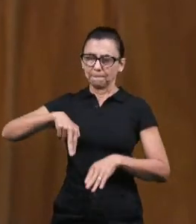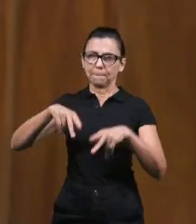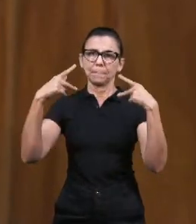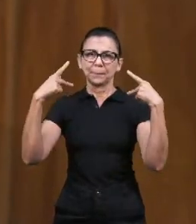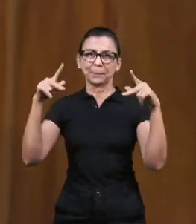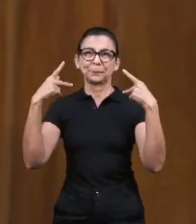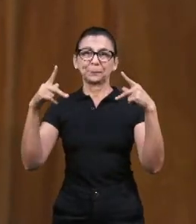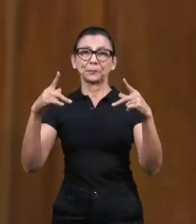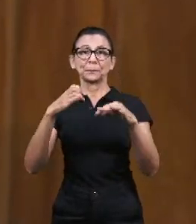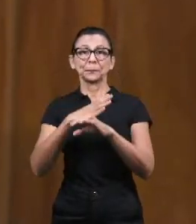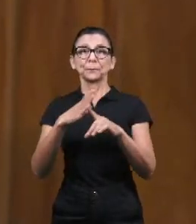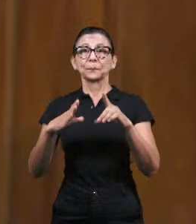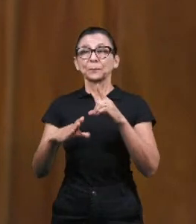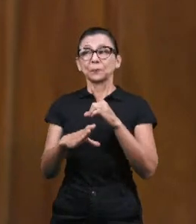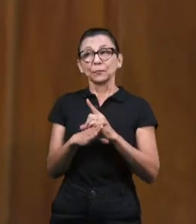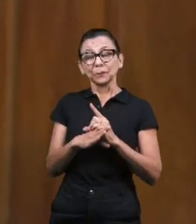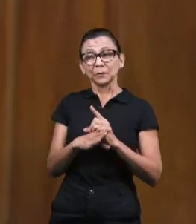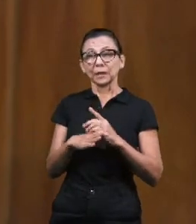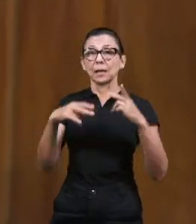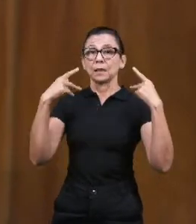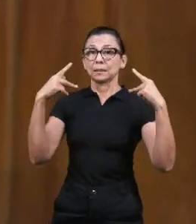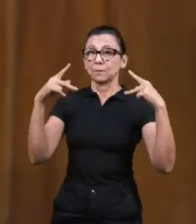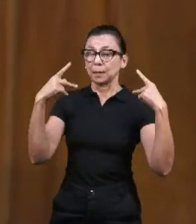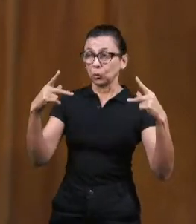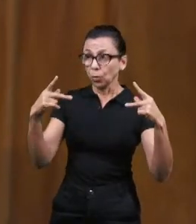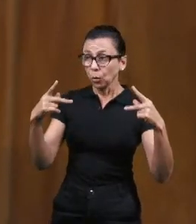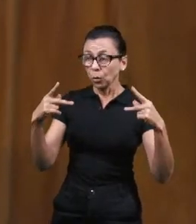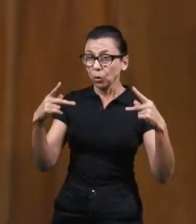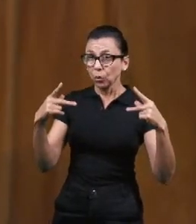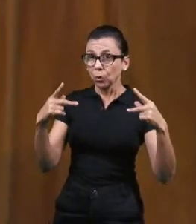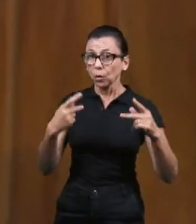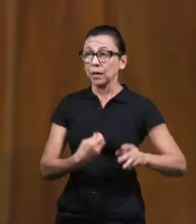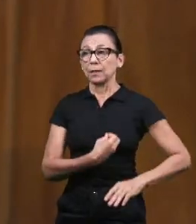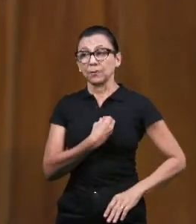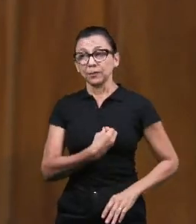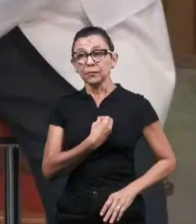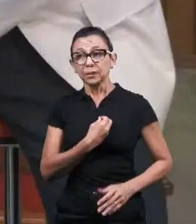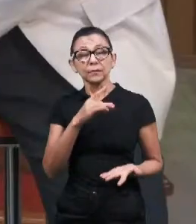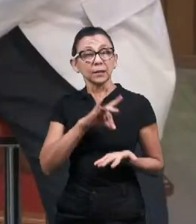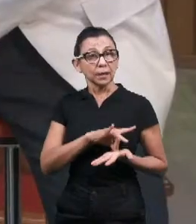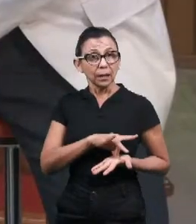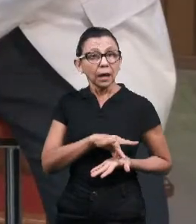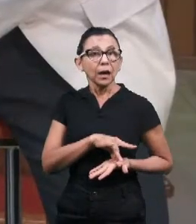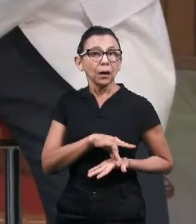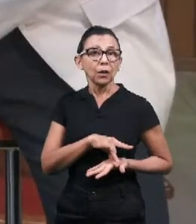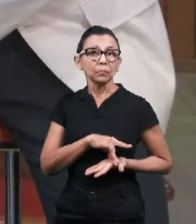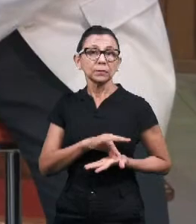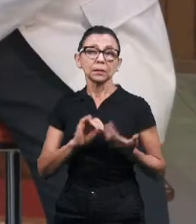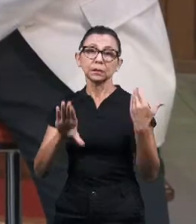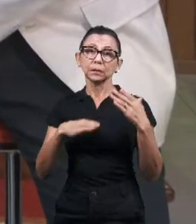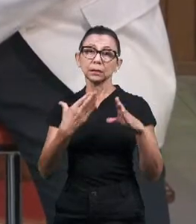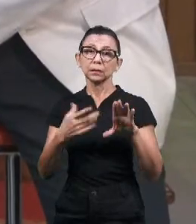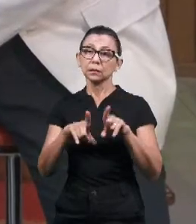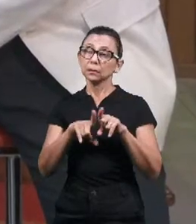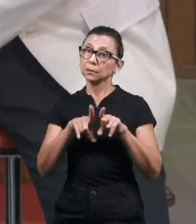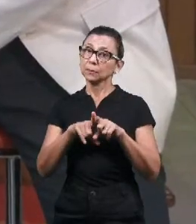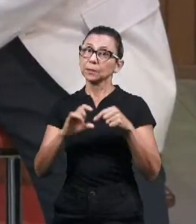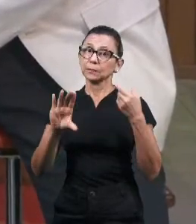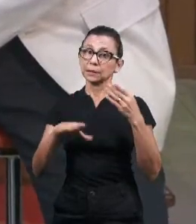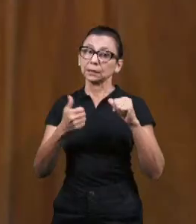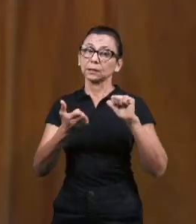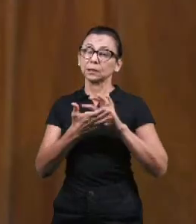a gente tem que pregar aquilo que a gente vive. Exatamente. E quem canta também tem que cantar o que vive, né? Exatamente. Muito boa essa colocação. Muito bom. Mas muito